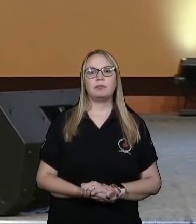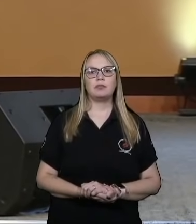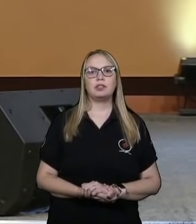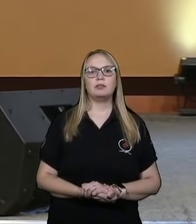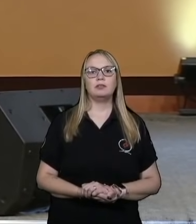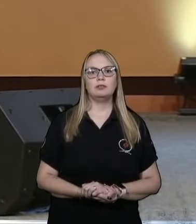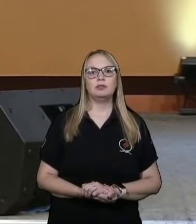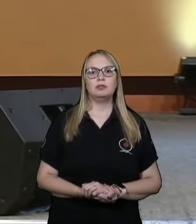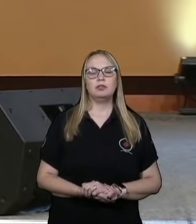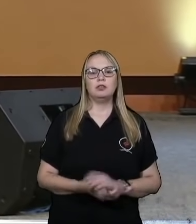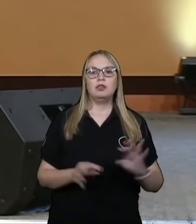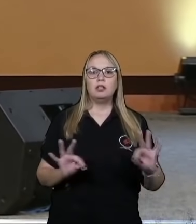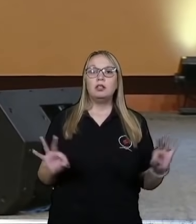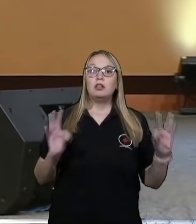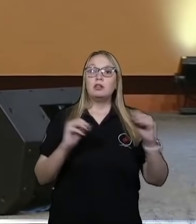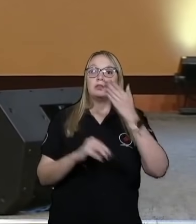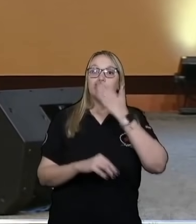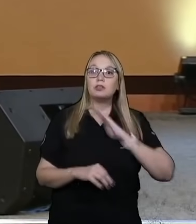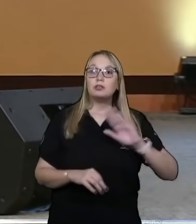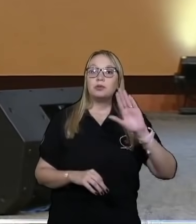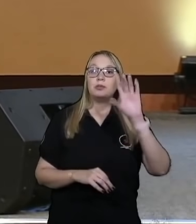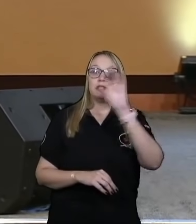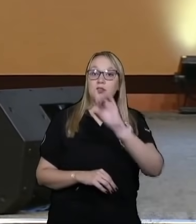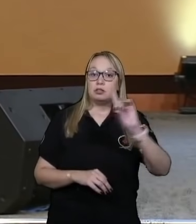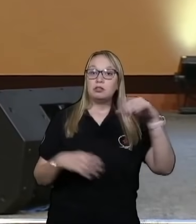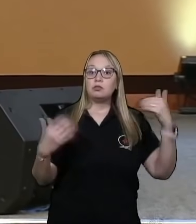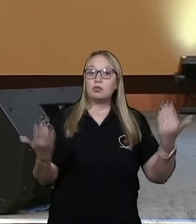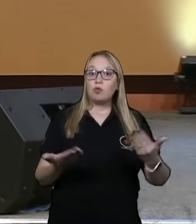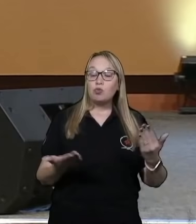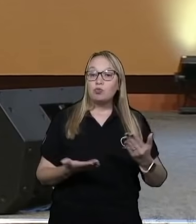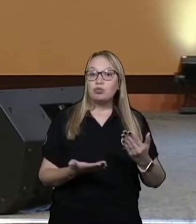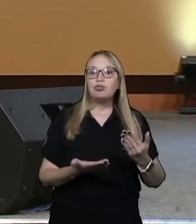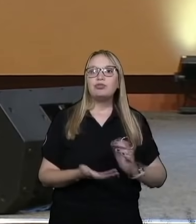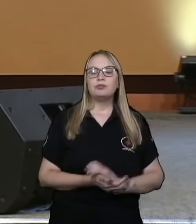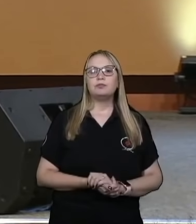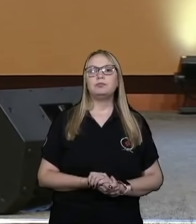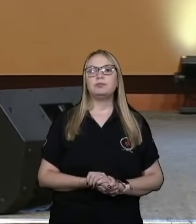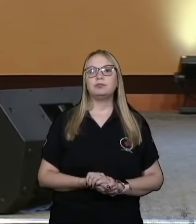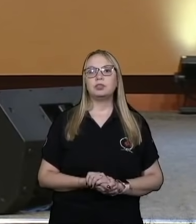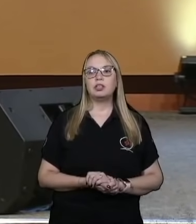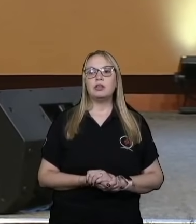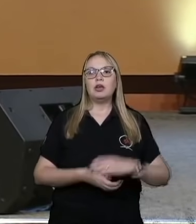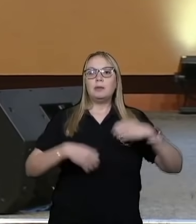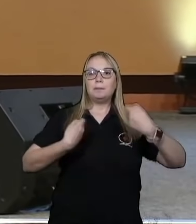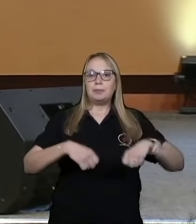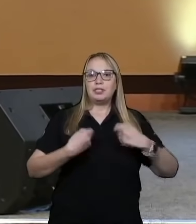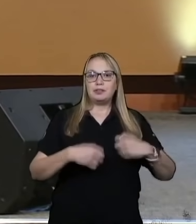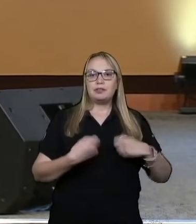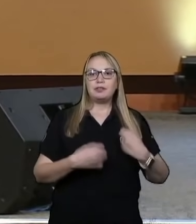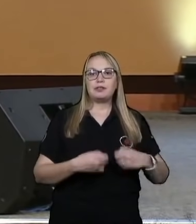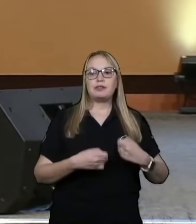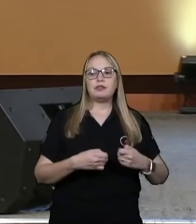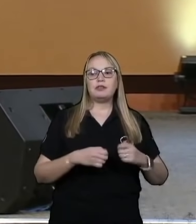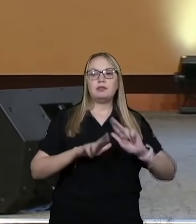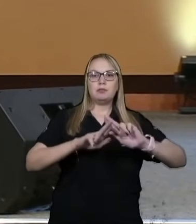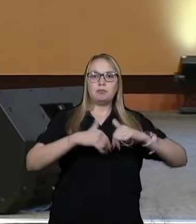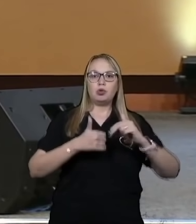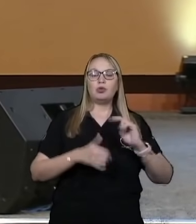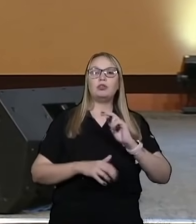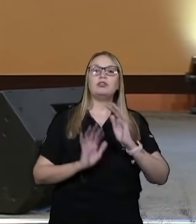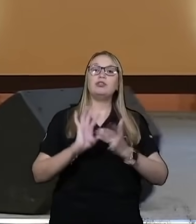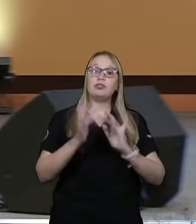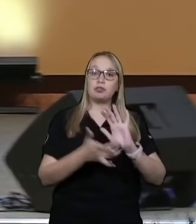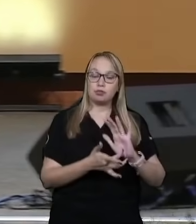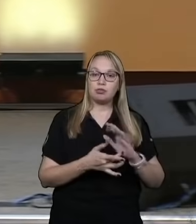que todas as promessas de Deus hoje Obrigatoriamente passam por Jesus porque